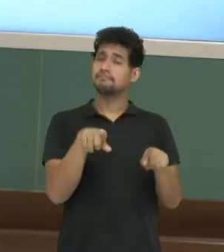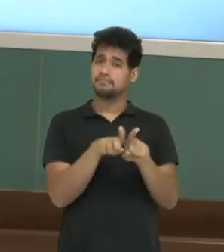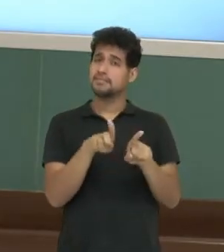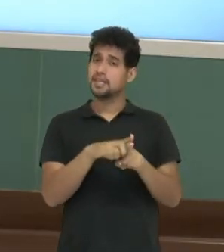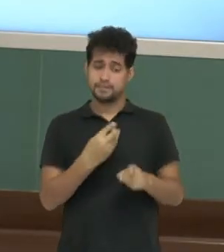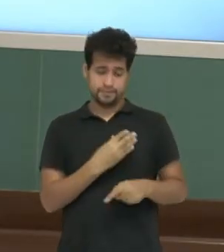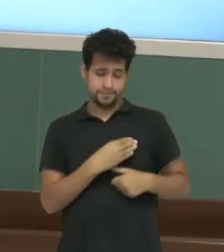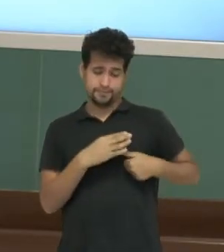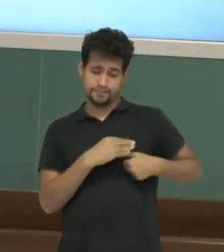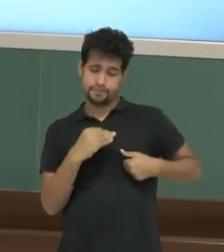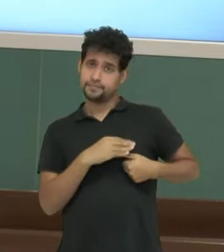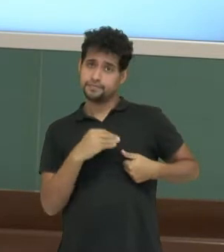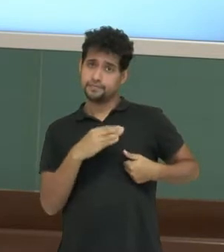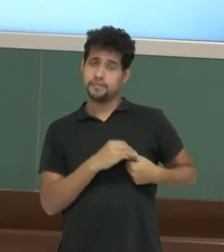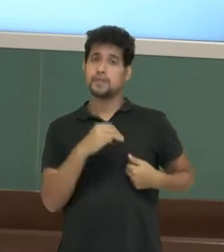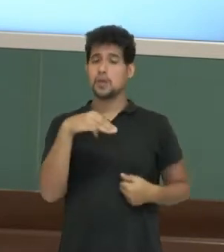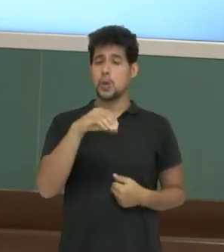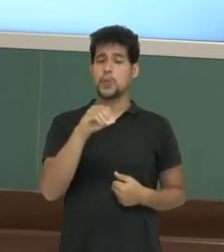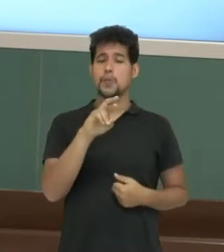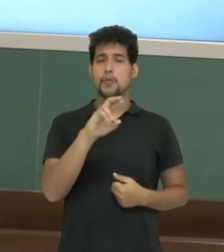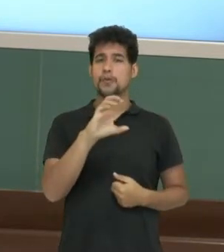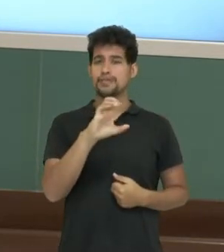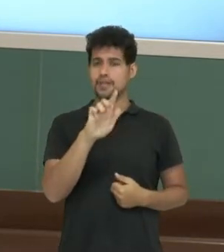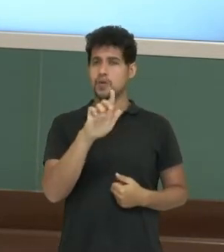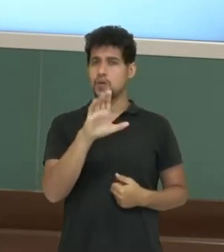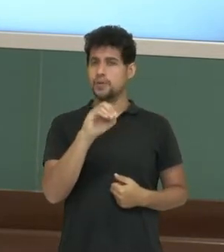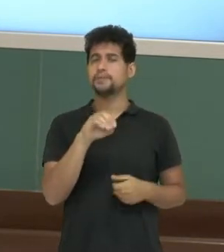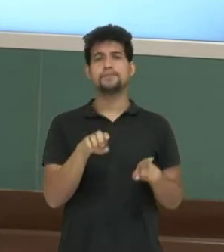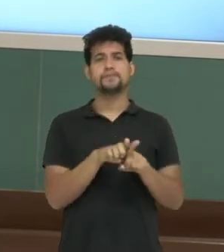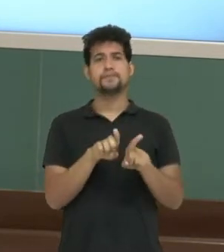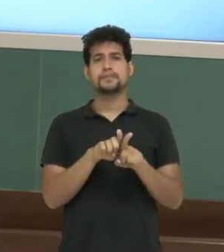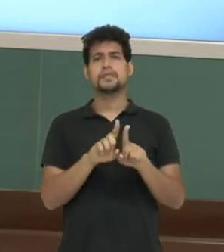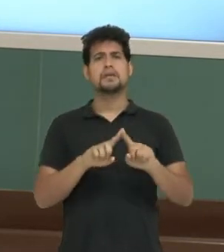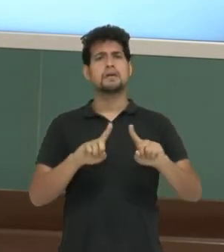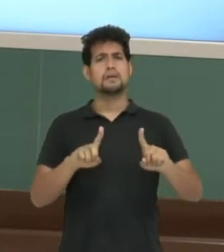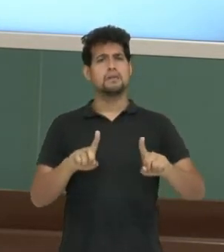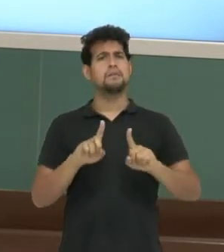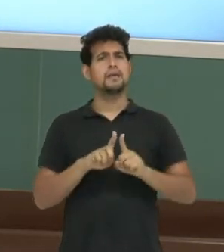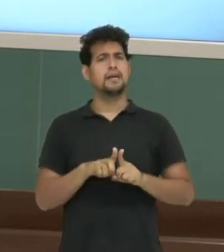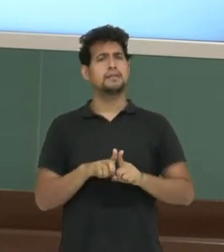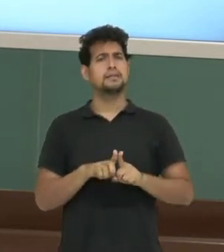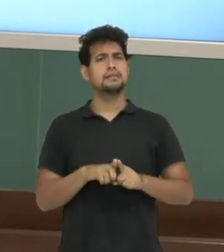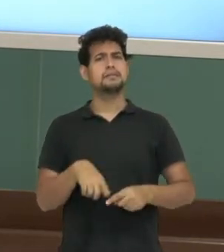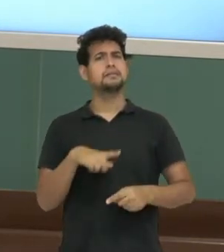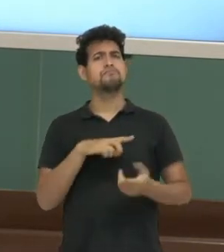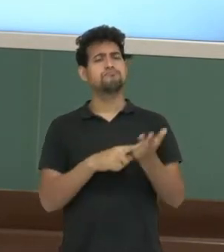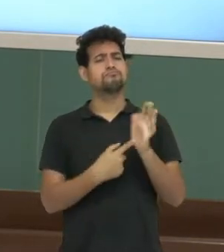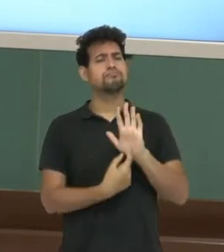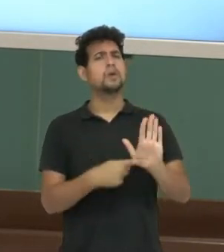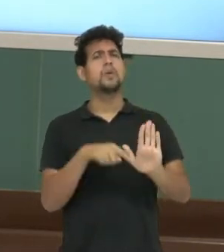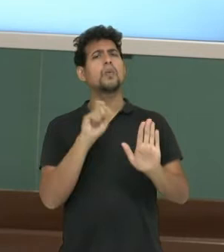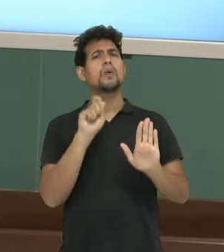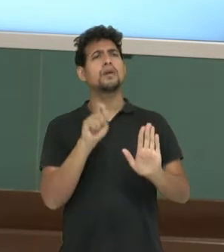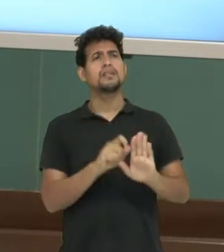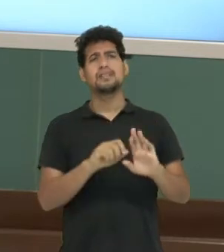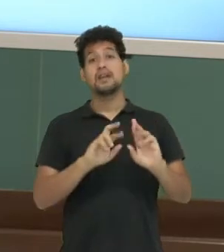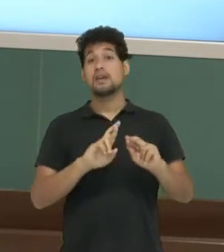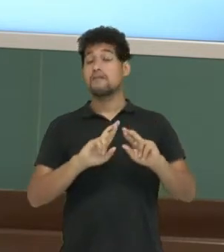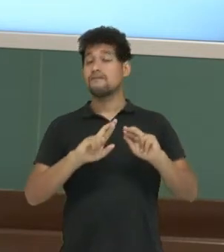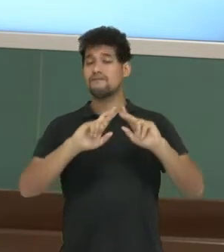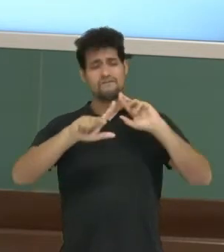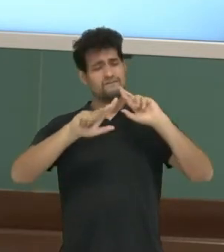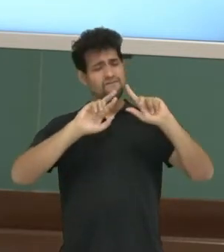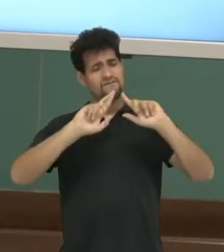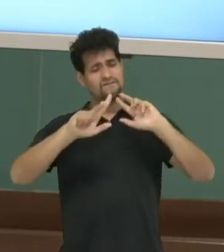deles, do morcego, né? Muito bem, os mamíferos apresentam uma